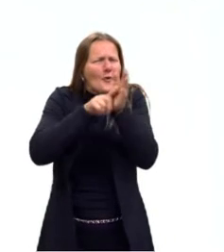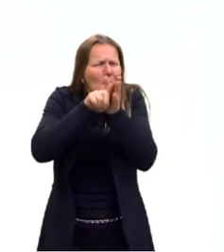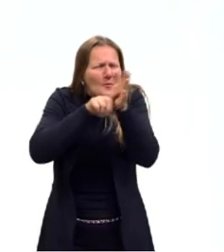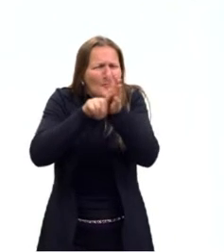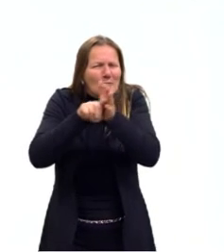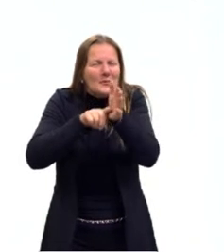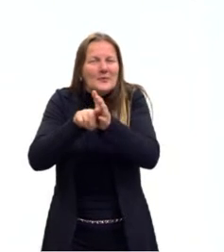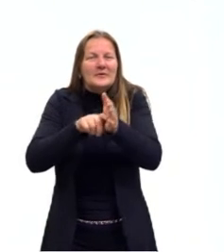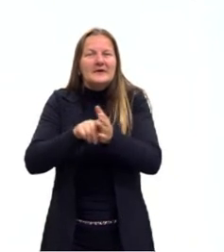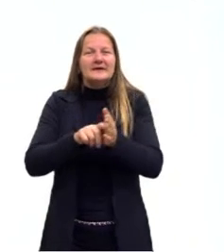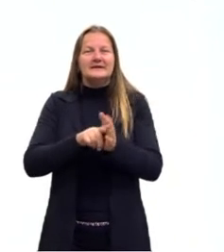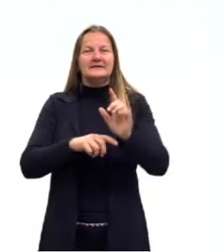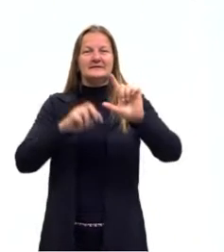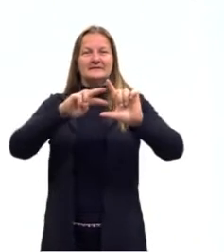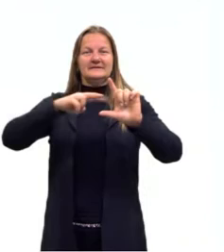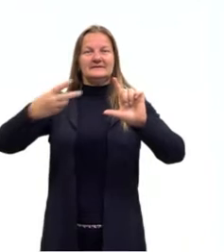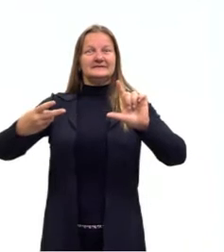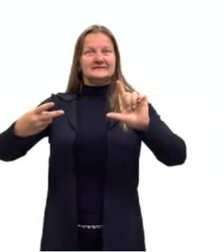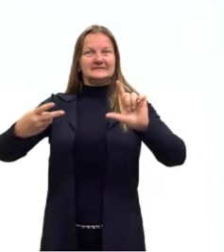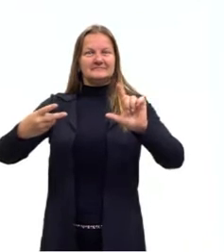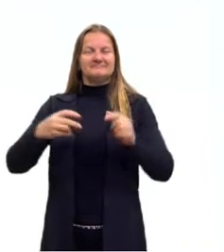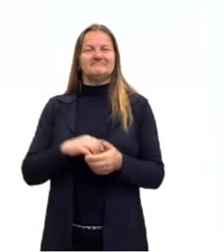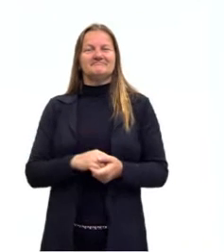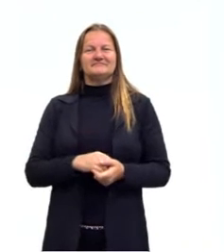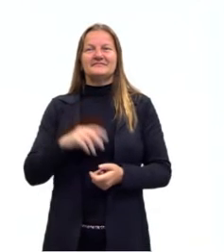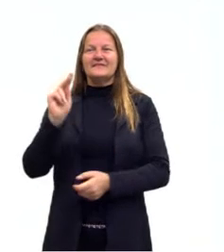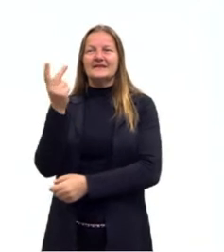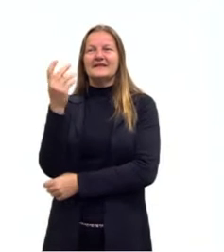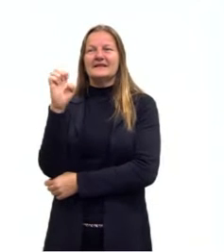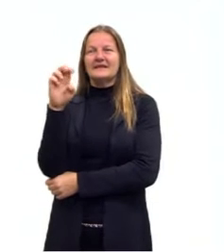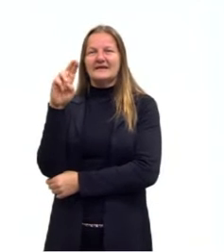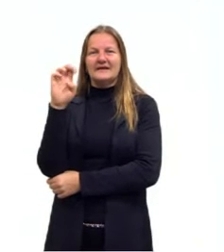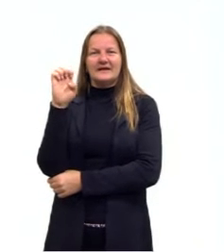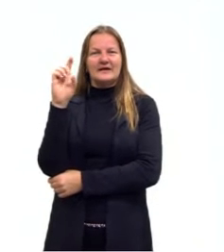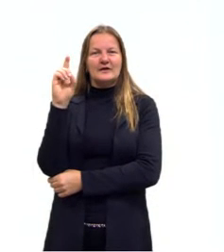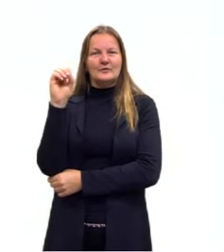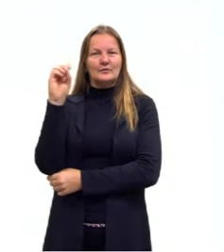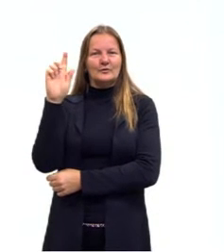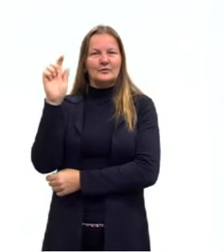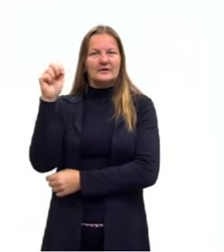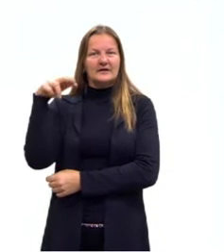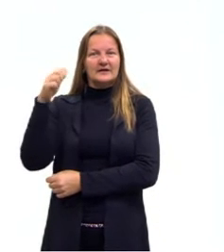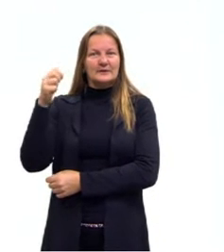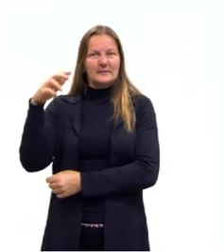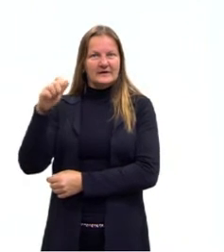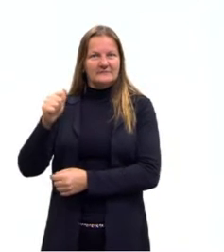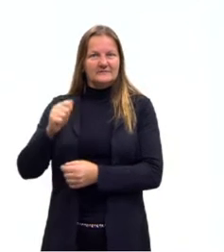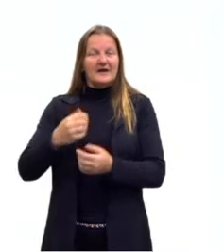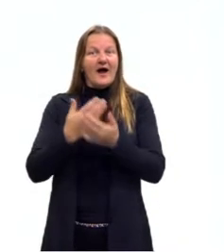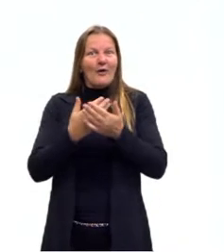analisar um heredograma né nossa aula de número 22